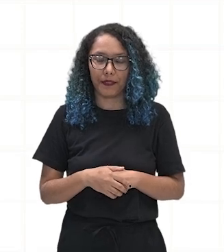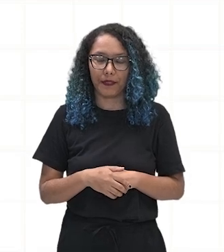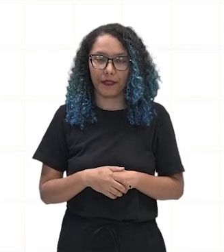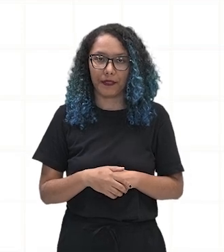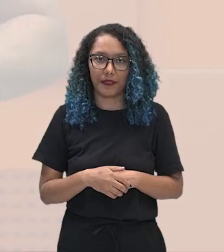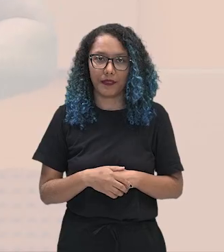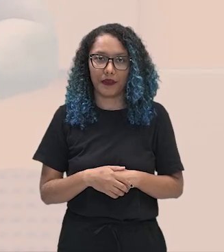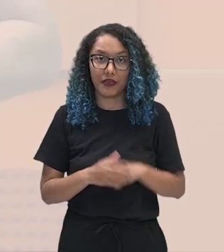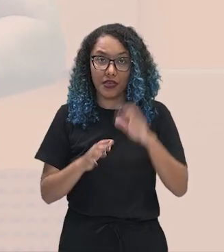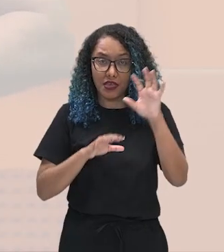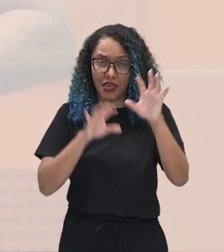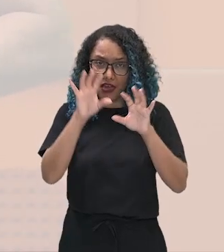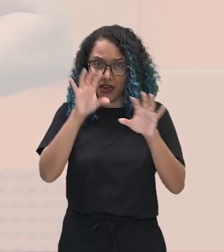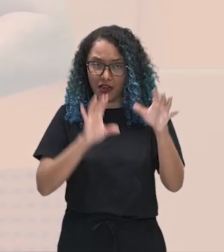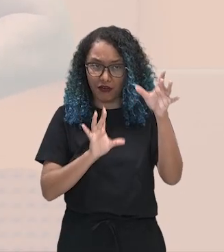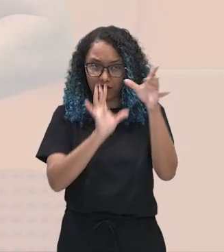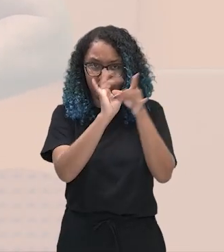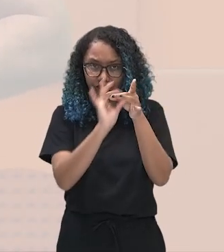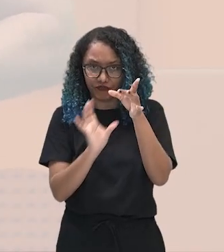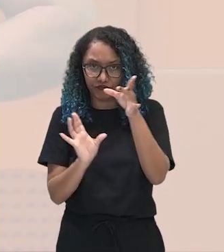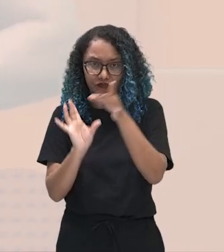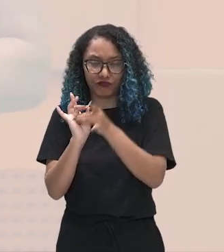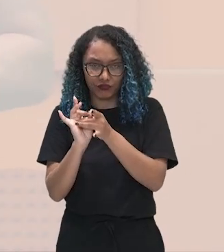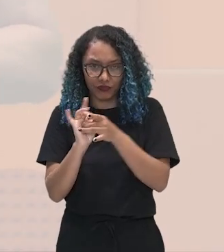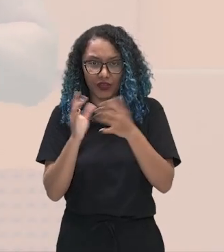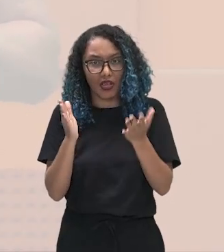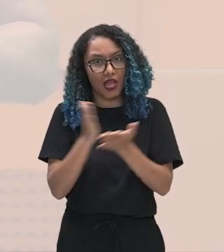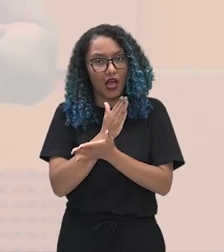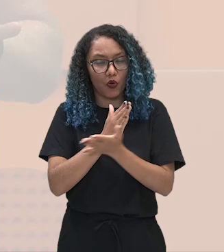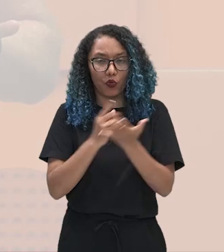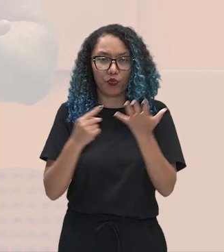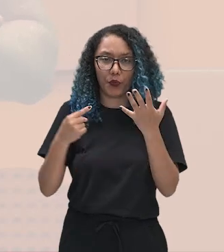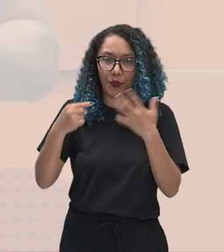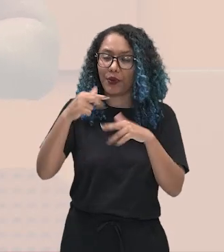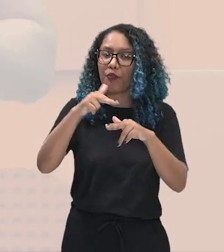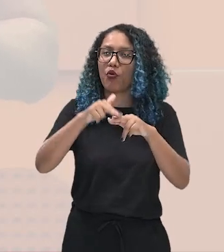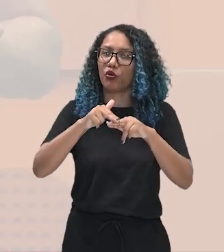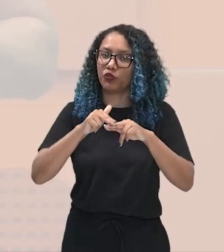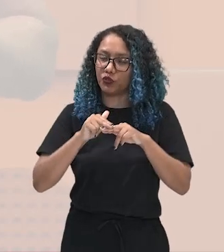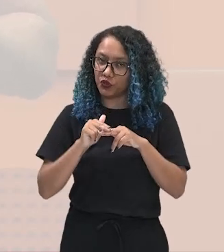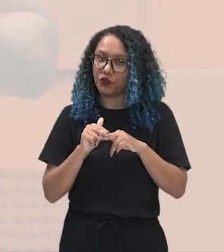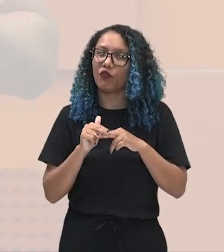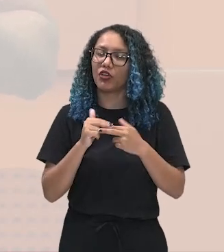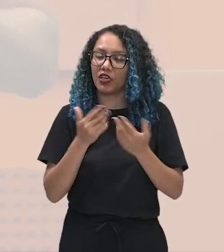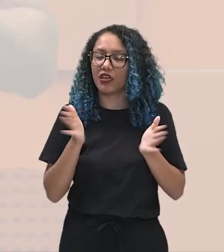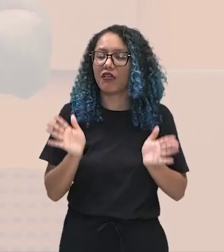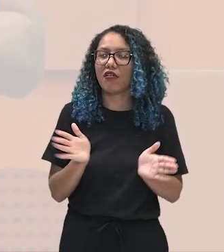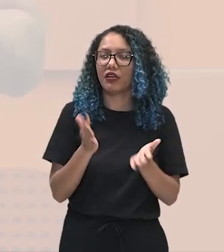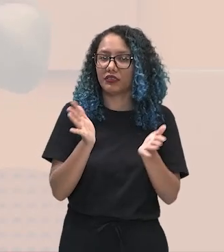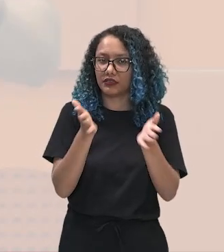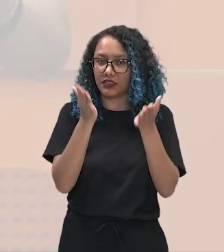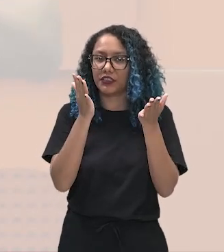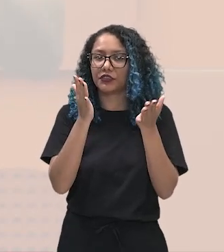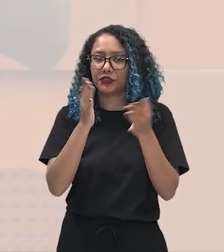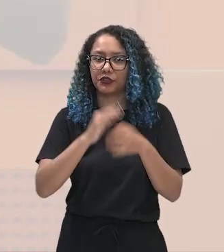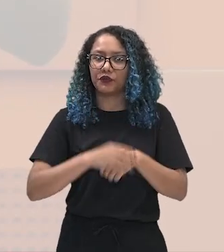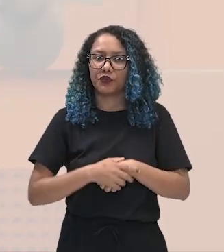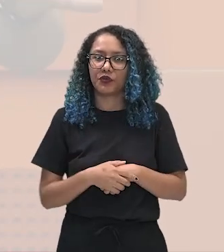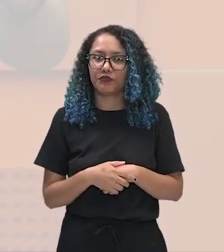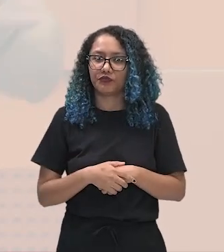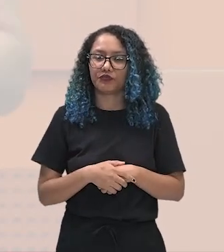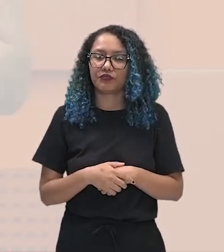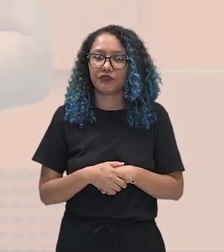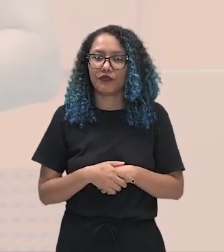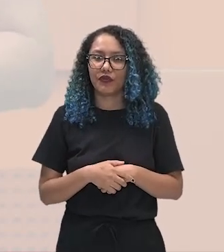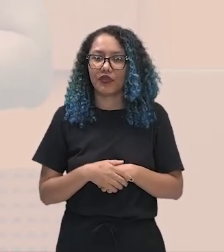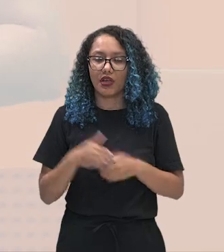são alguns dos fatores que acabaram contribuindo aí para o surgimento e